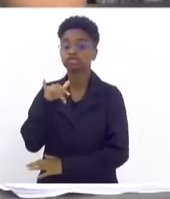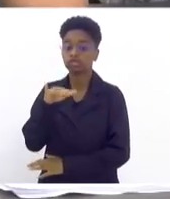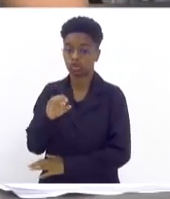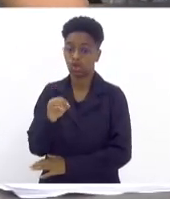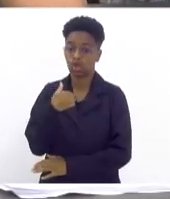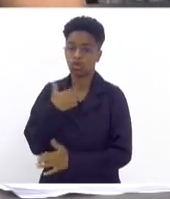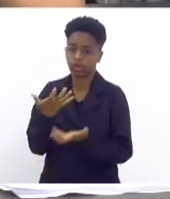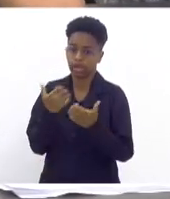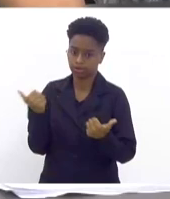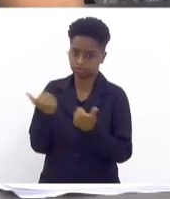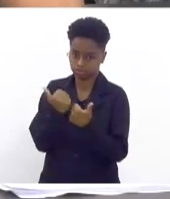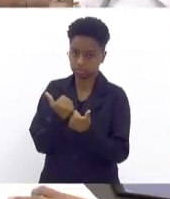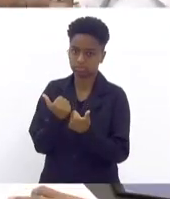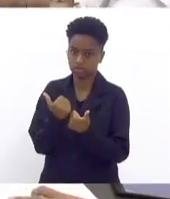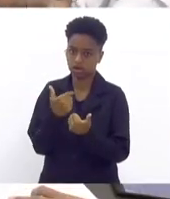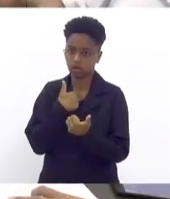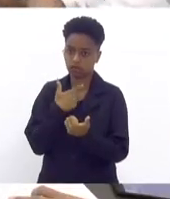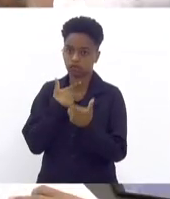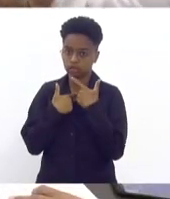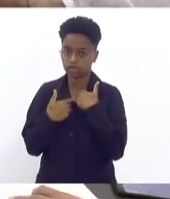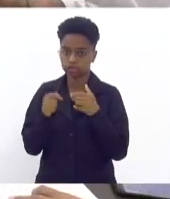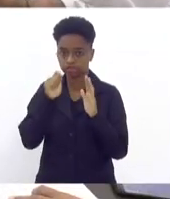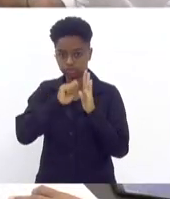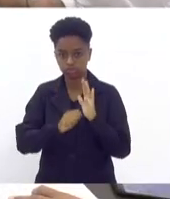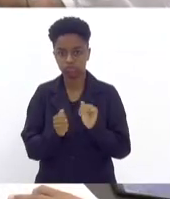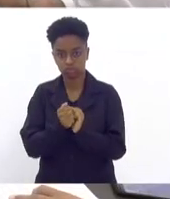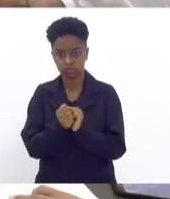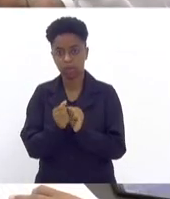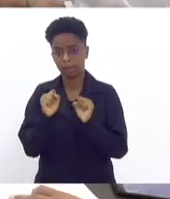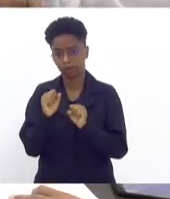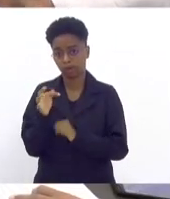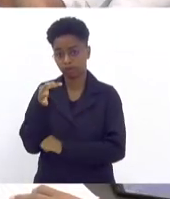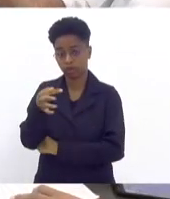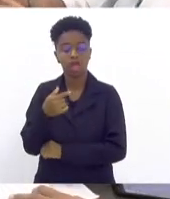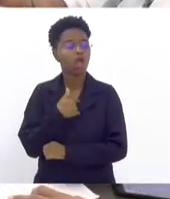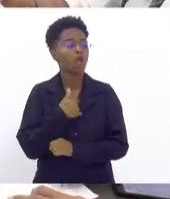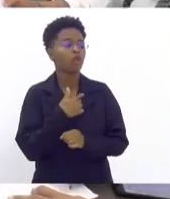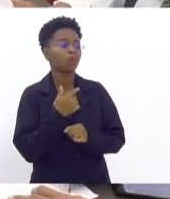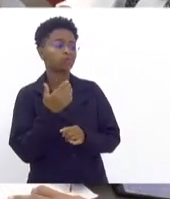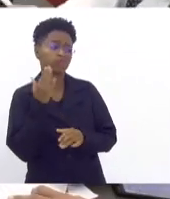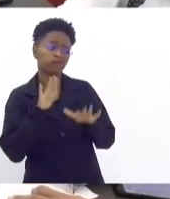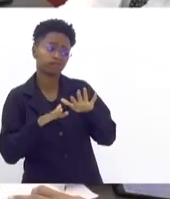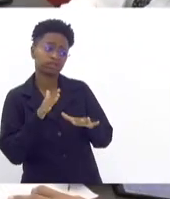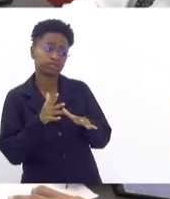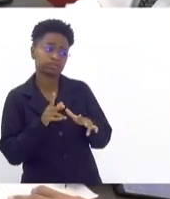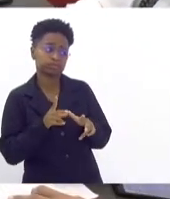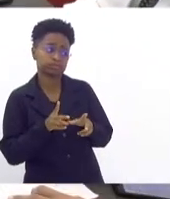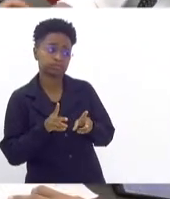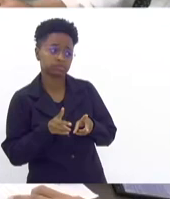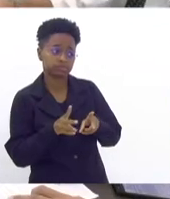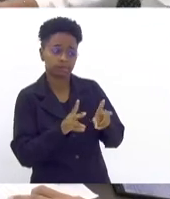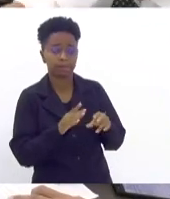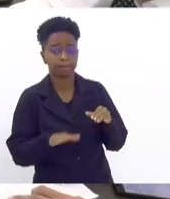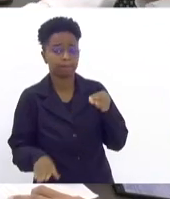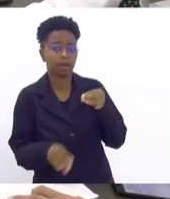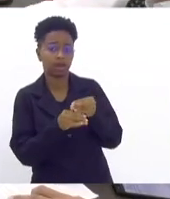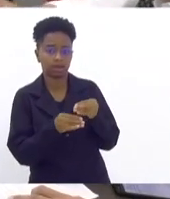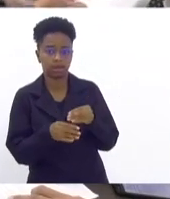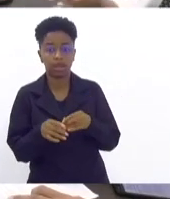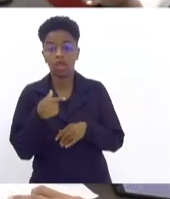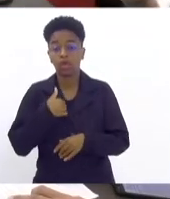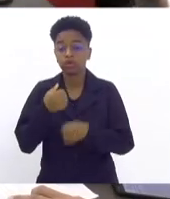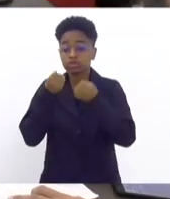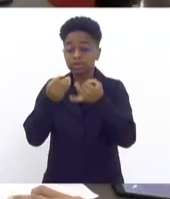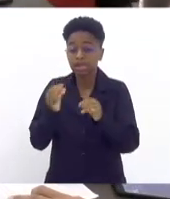coautor. Mas eu ainda iria além, deputado Mink. Mas que valha para frente. Eu ainda iria além, deputado Mink. Quero deixar claro aqui, principalmente a todos que nos assistem pela